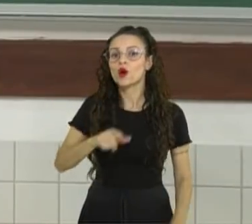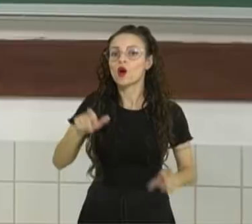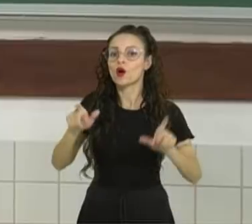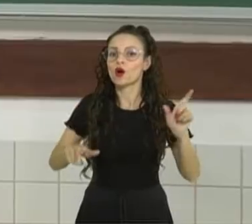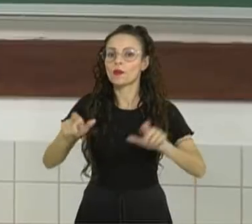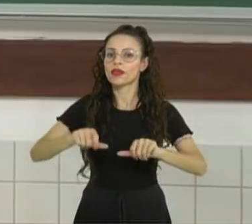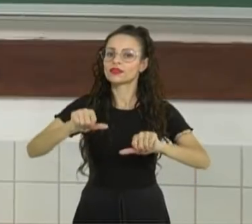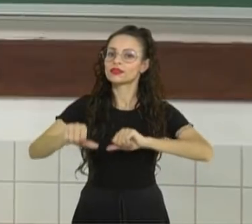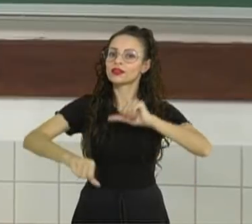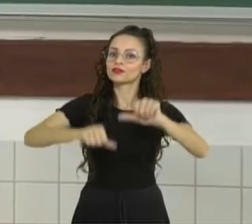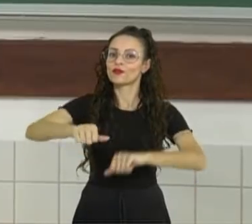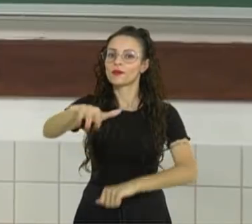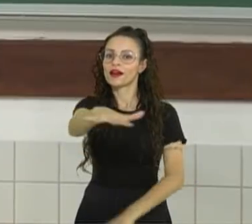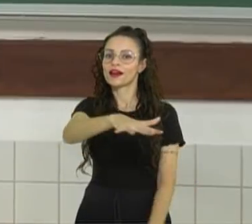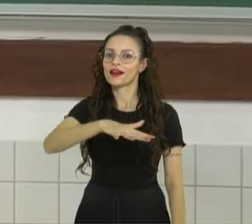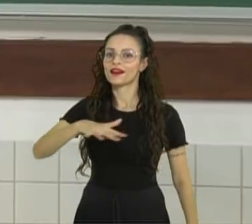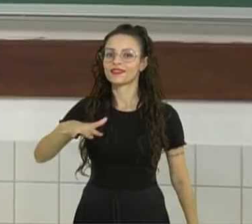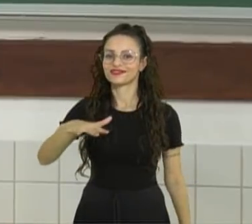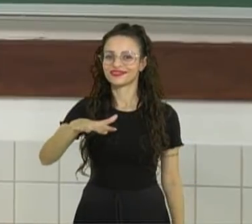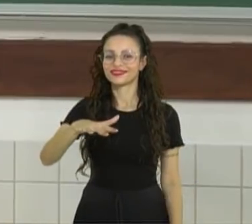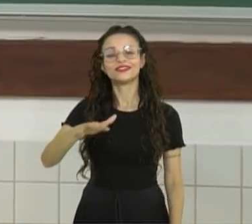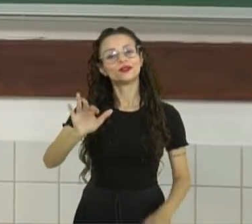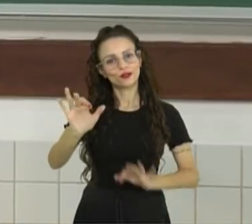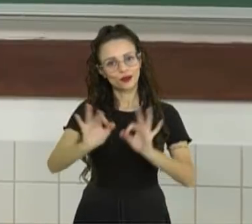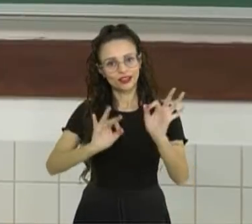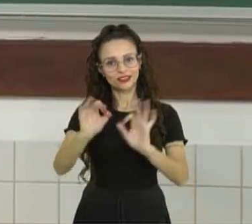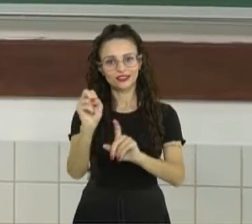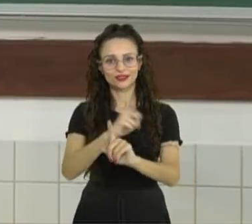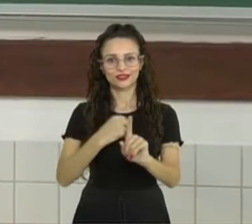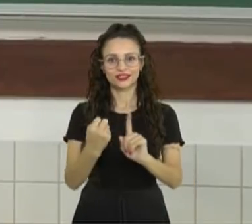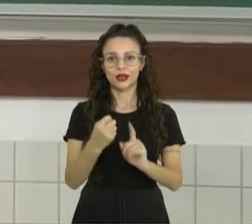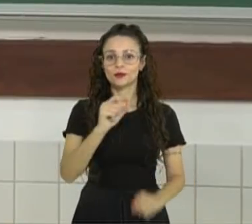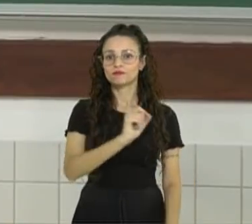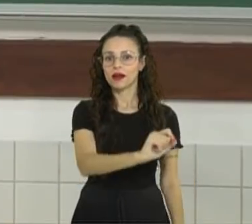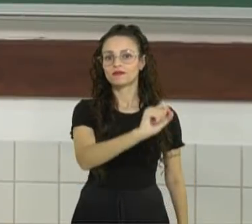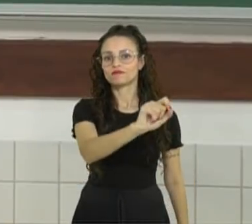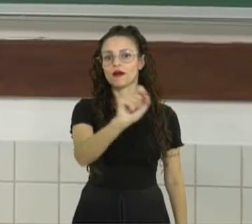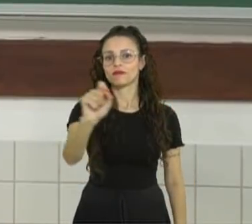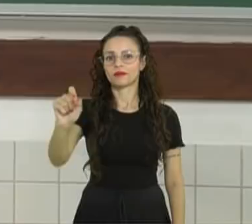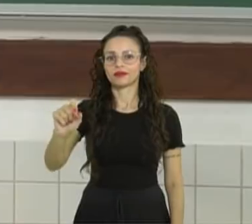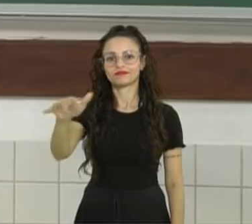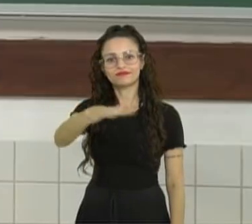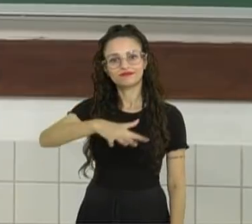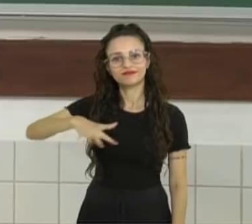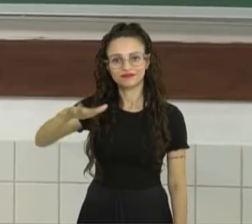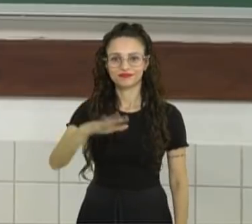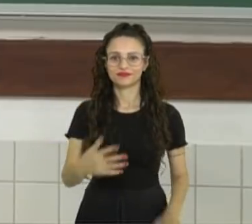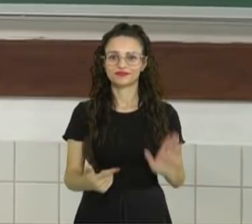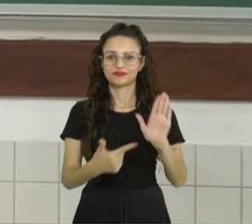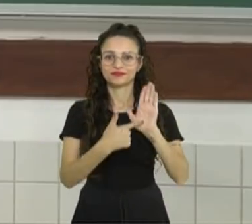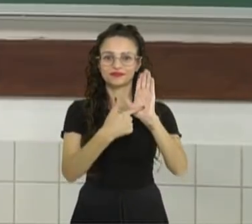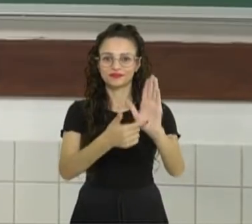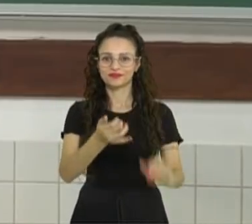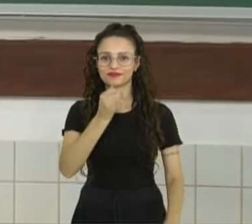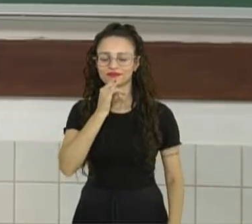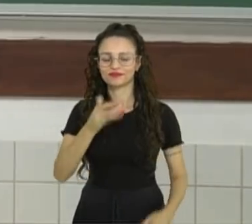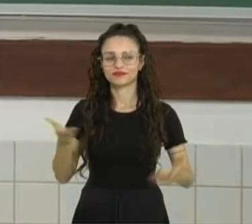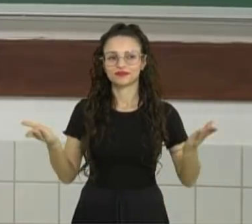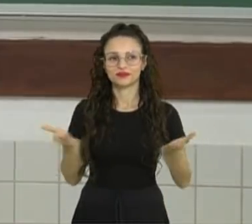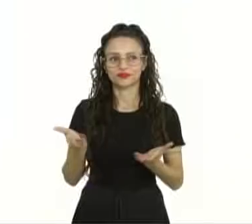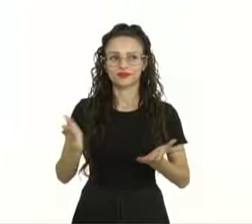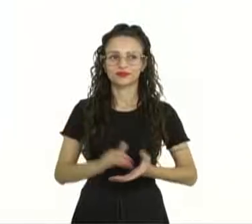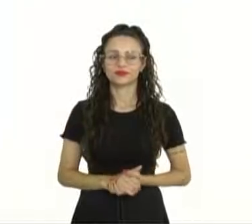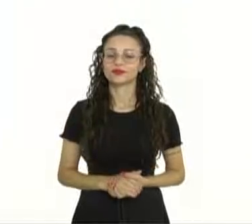natural e ele se organiza socialmente nesses espaços, transformando o meio natural, alguns exemplos que nós vamos ver na aula de hoje. Bom,